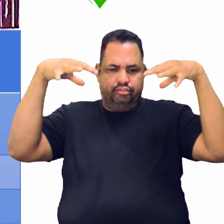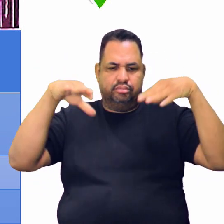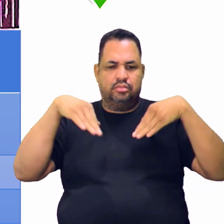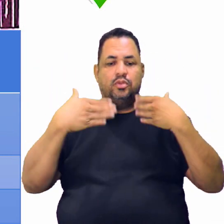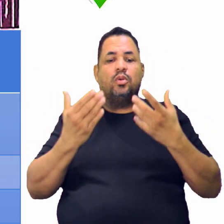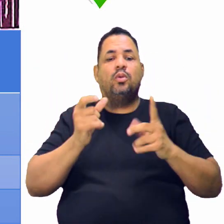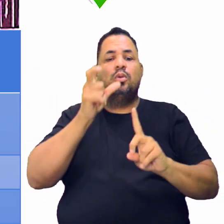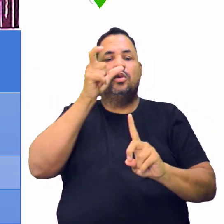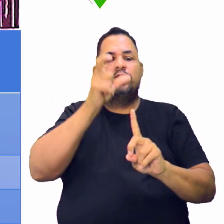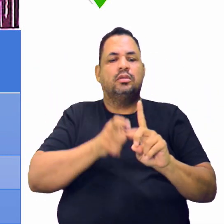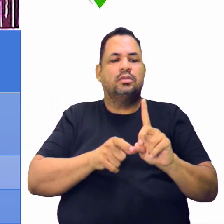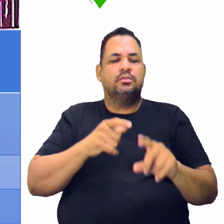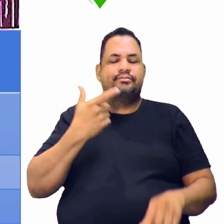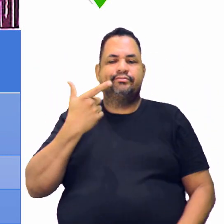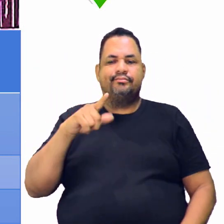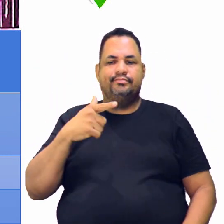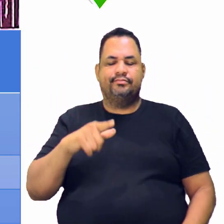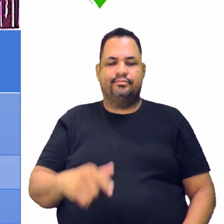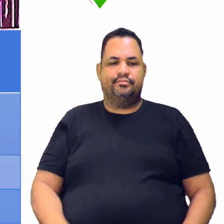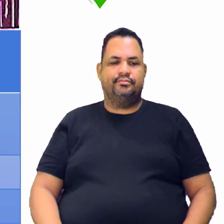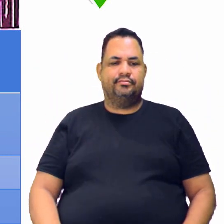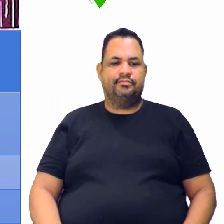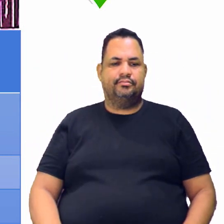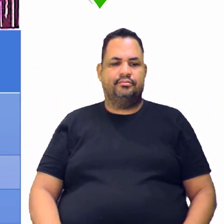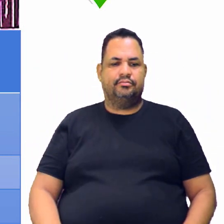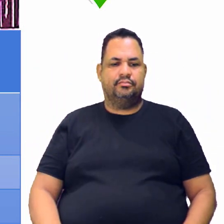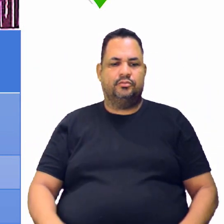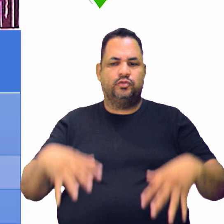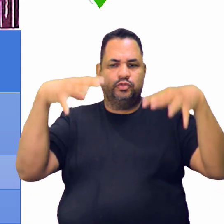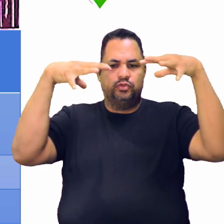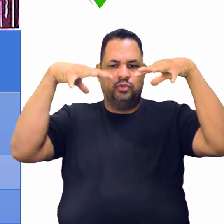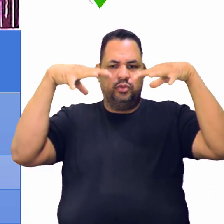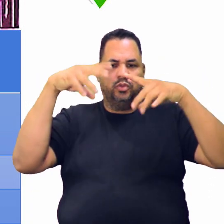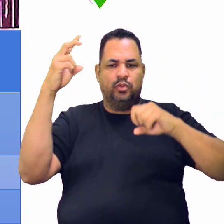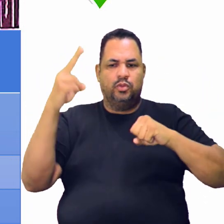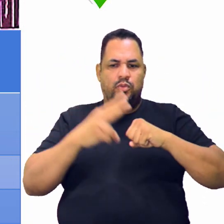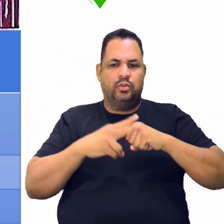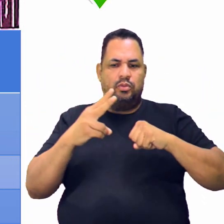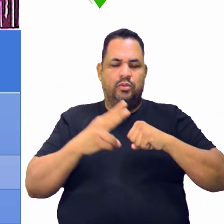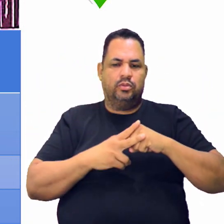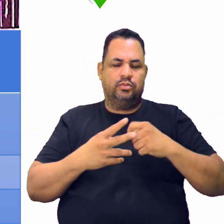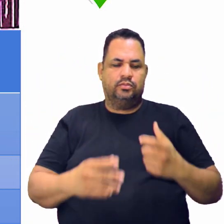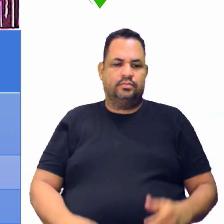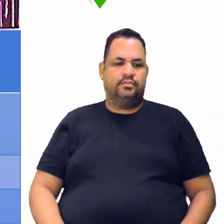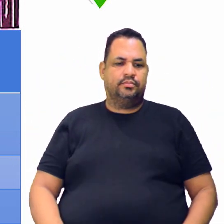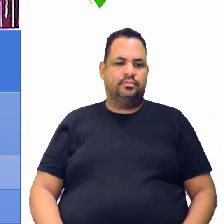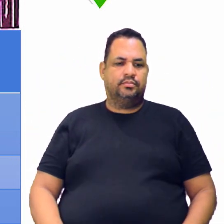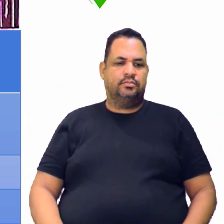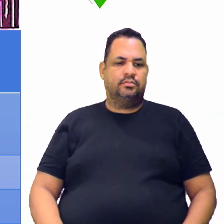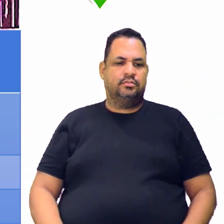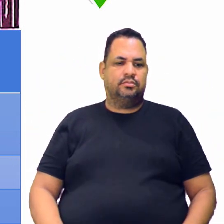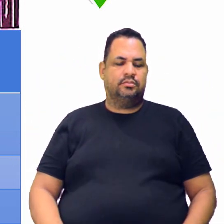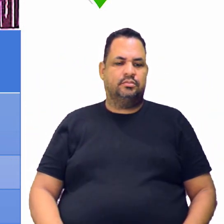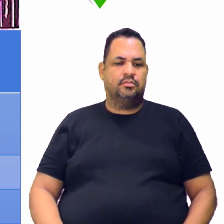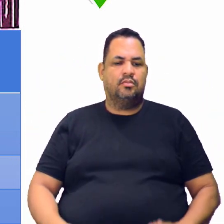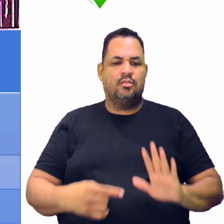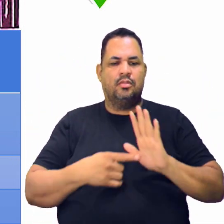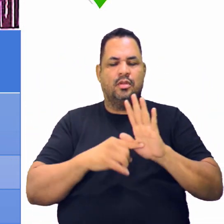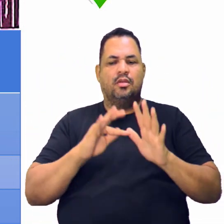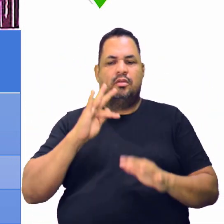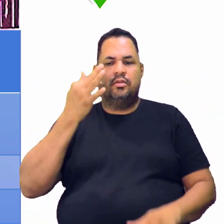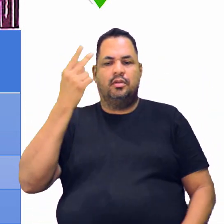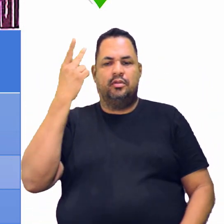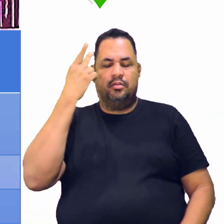o sujeito? Não tem. Olha aqui, o chover, o verbo chover, né? Não indica